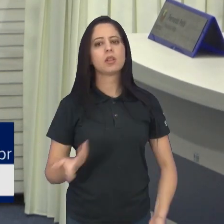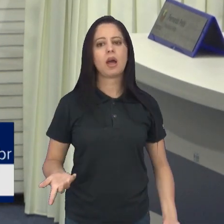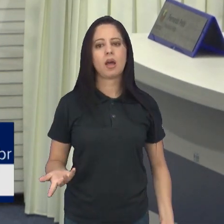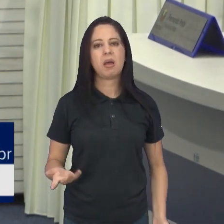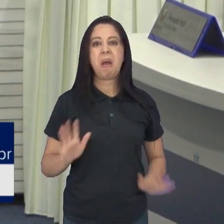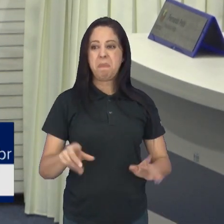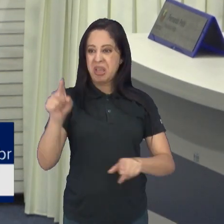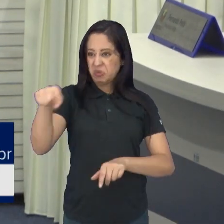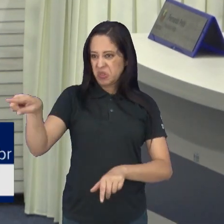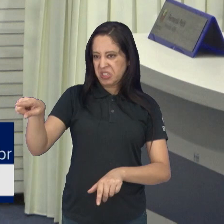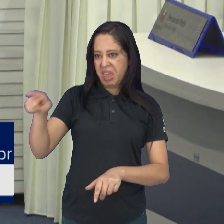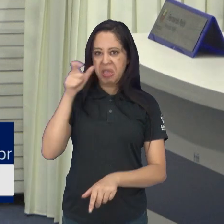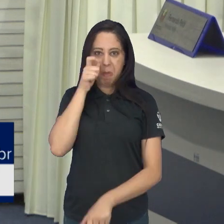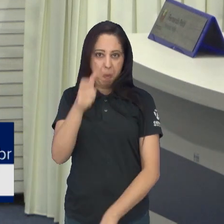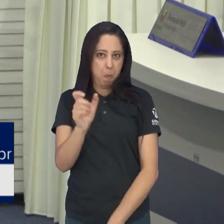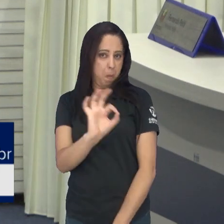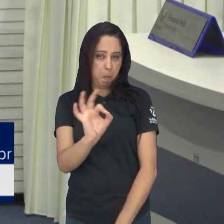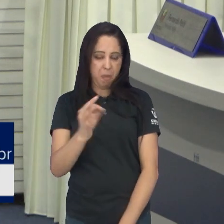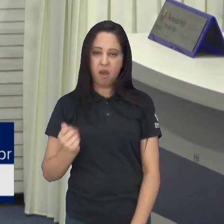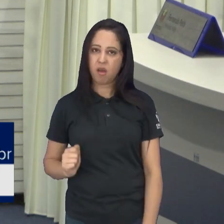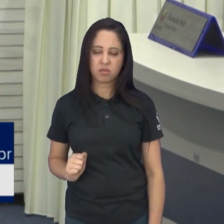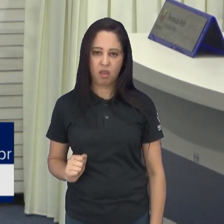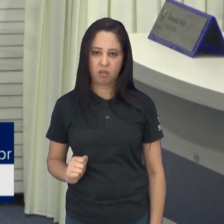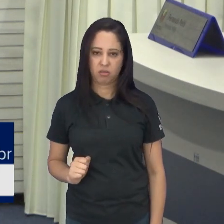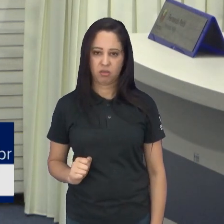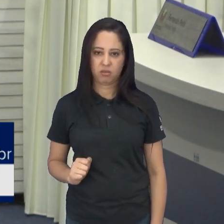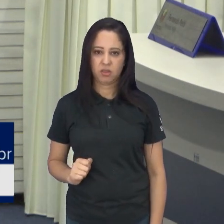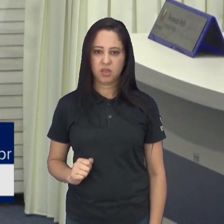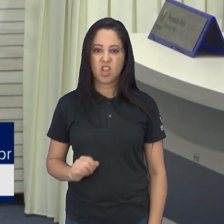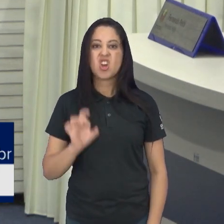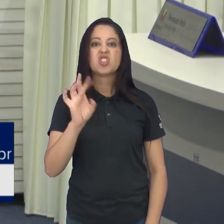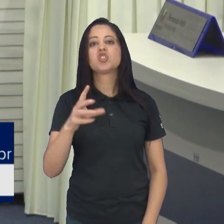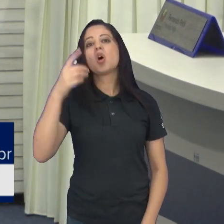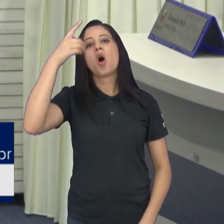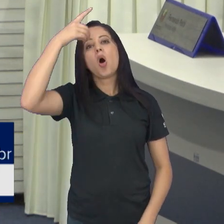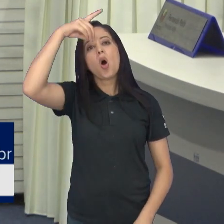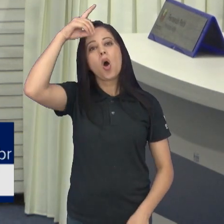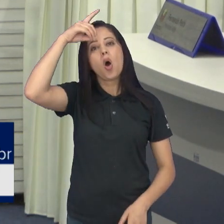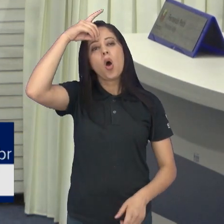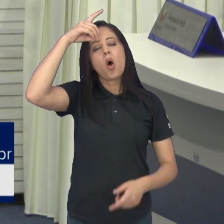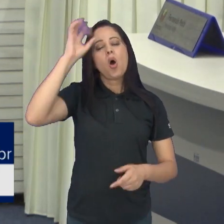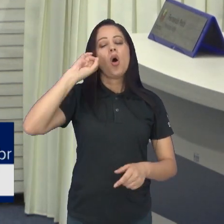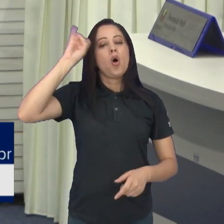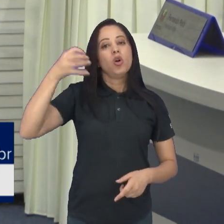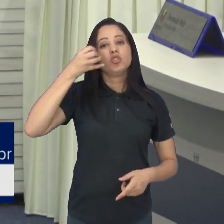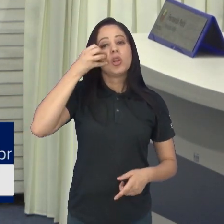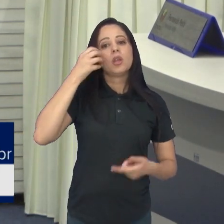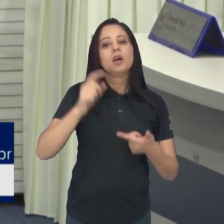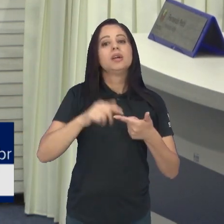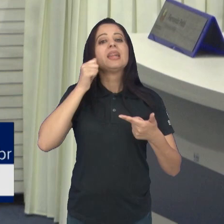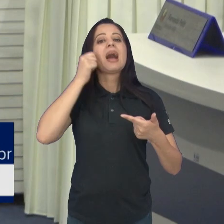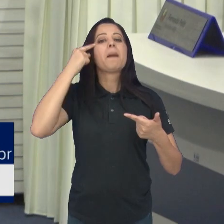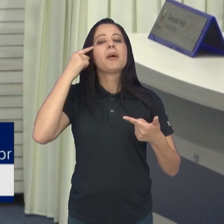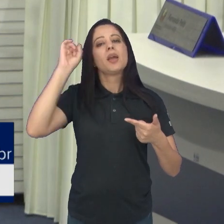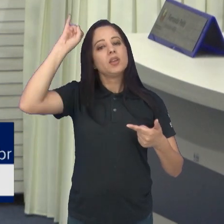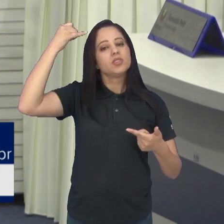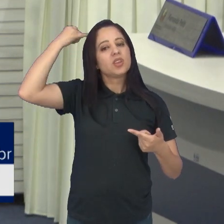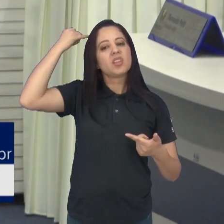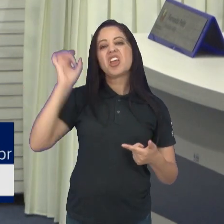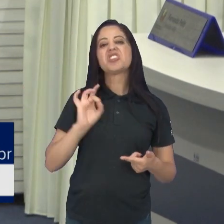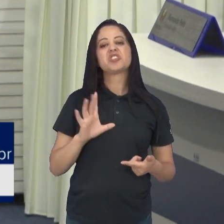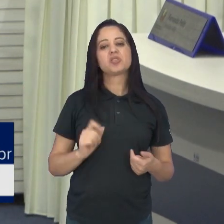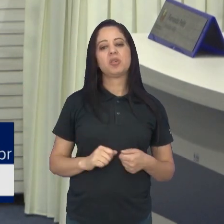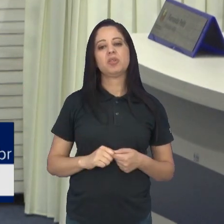Ninguém se interessou. Ninguém se interessou. Poucos aqui. Foi a Juliana, o doutor Zé Cláudio, a Amélia e eu que estivemos lá à noite. Ainda